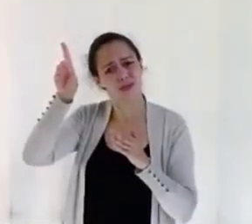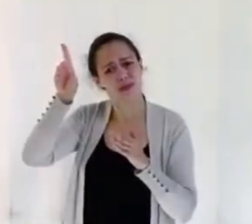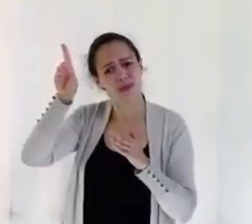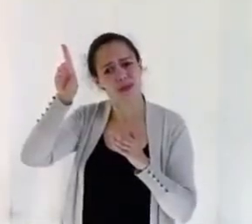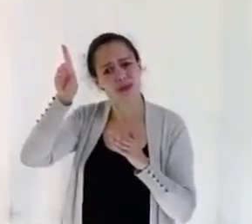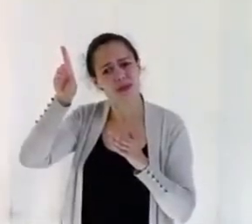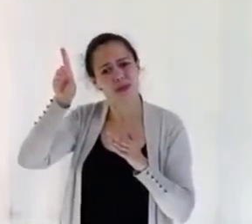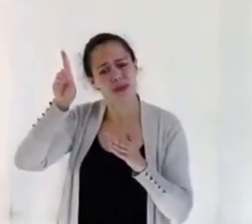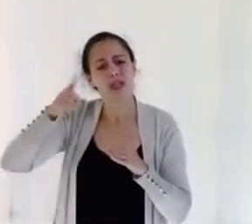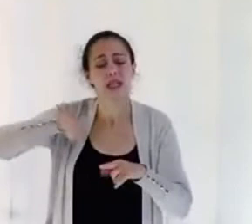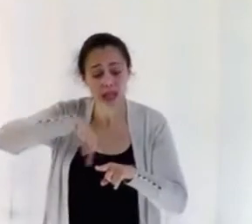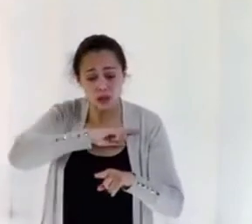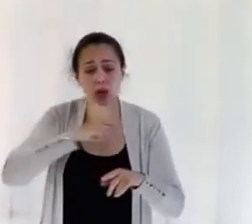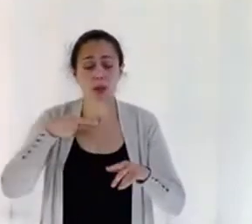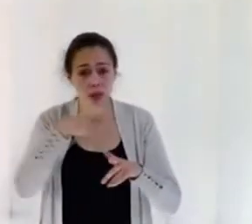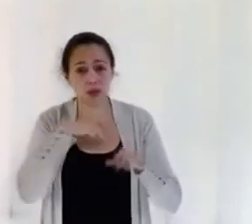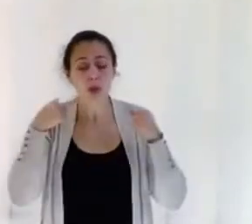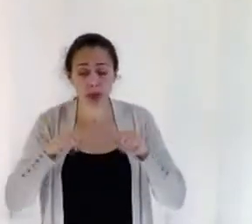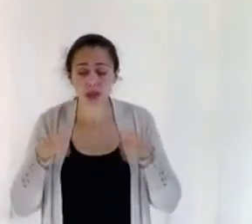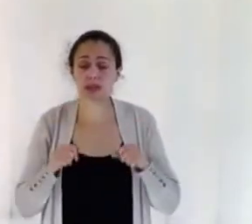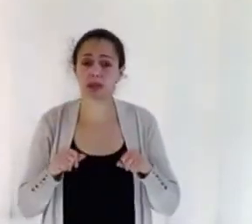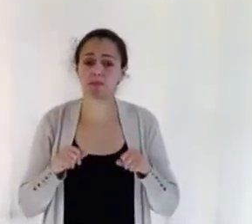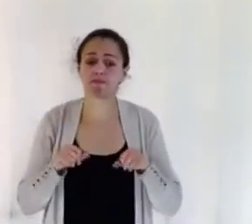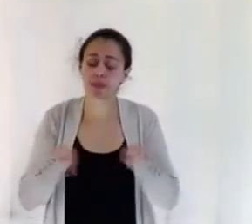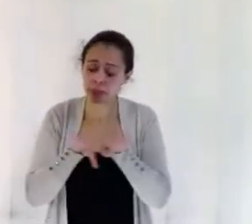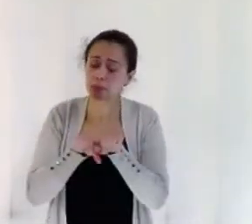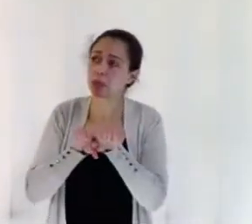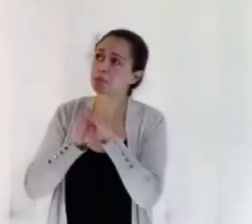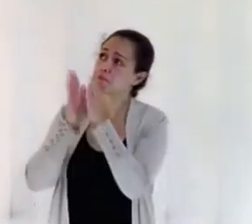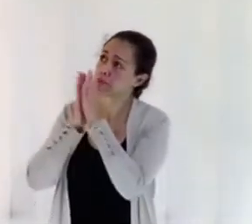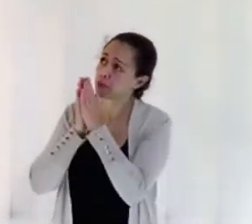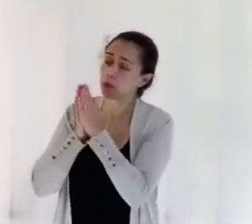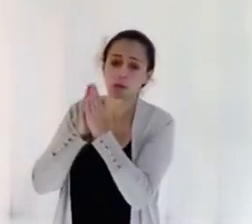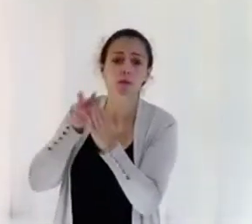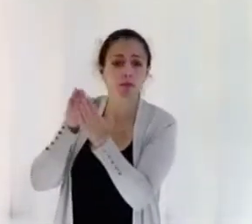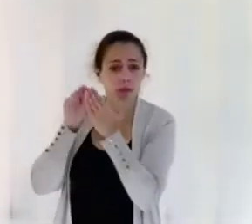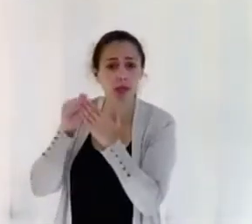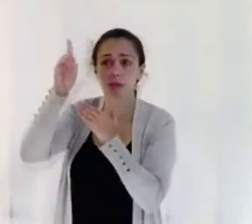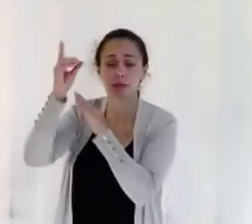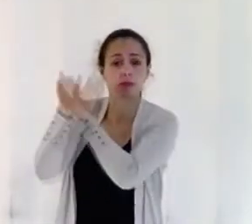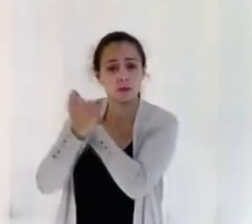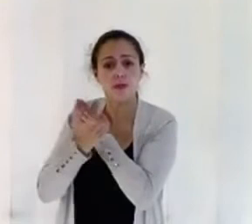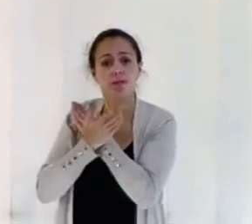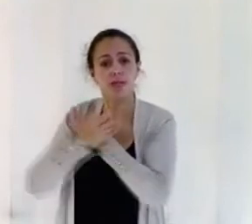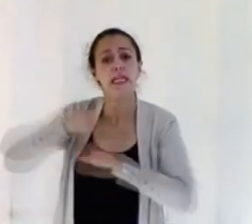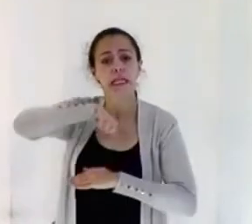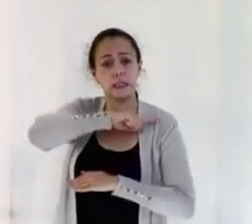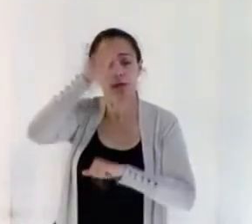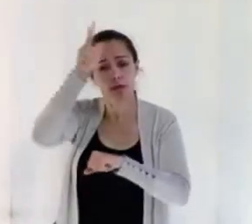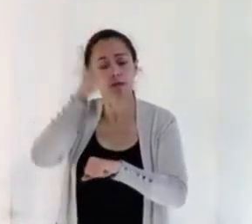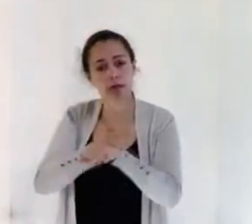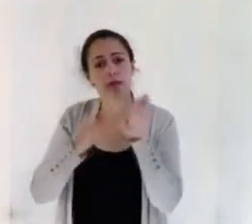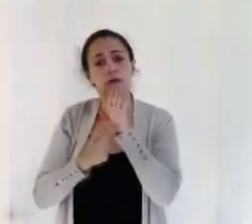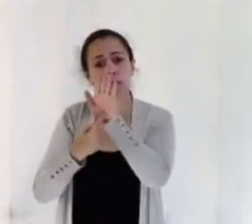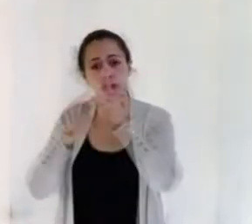a ser o guia que o Senhor quer que nós sejamos. Ame o seu pastor,